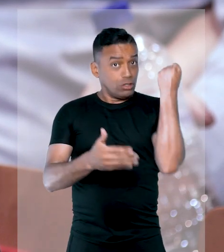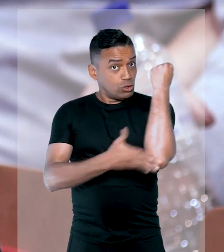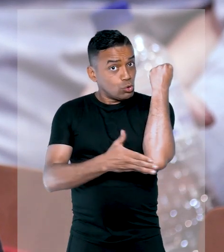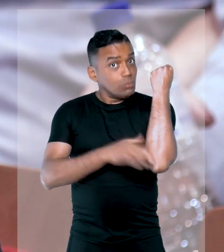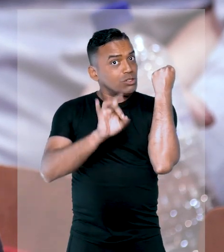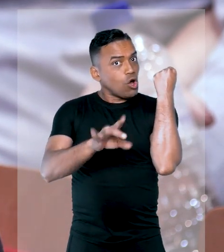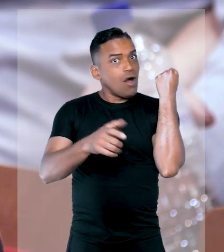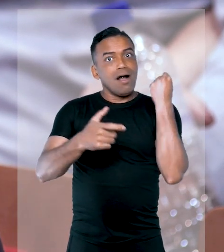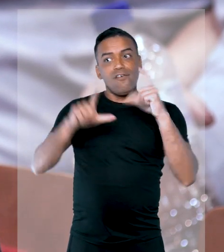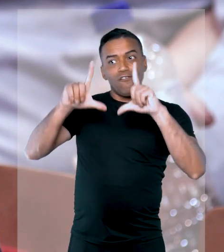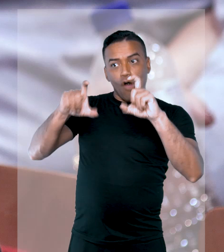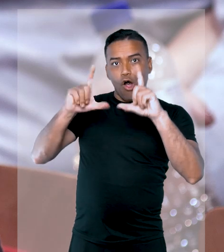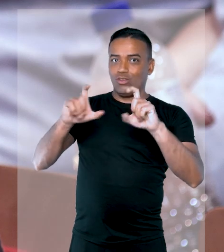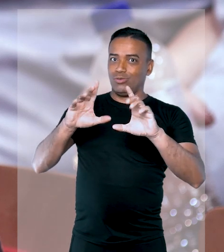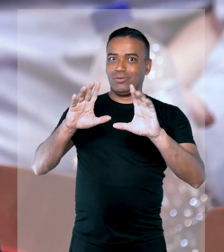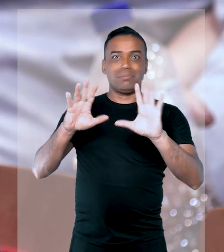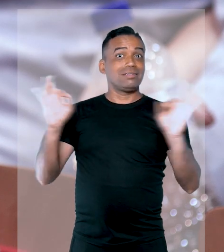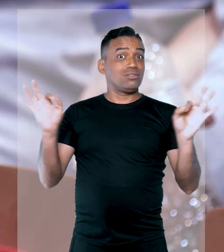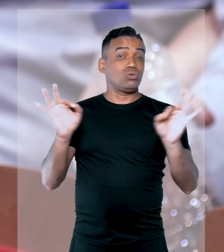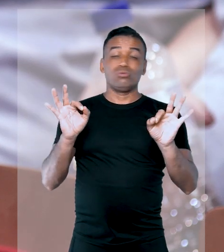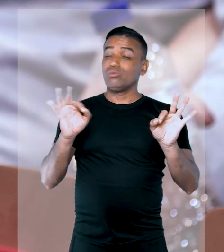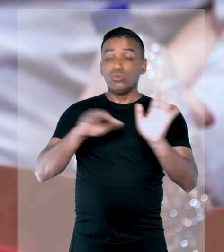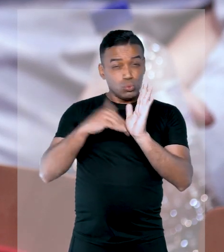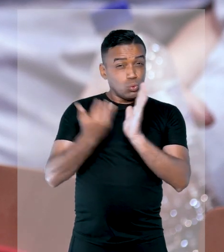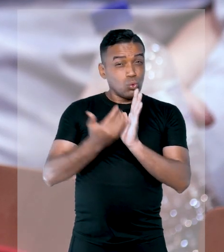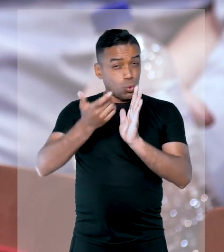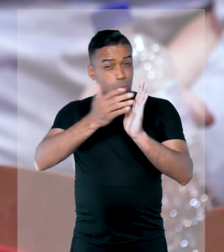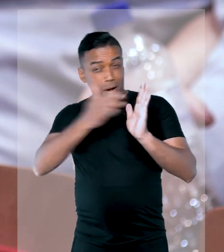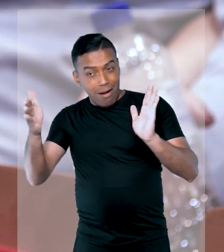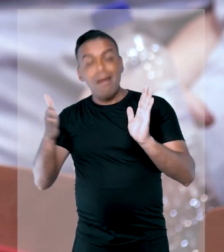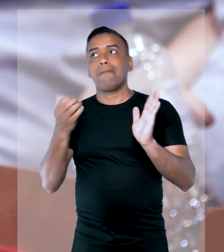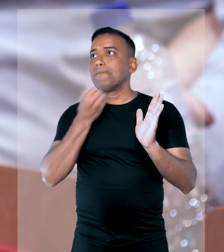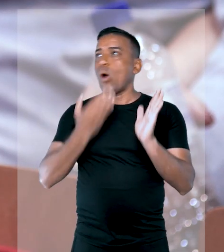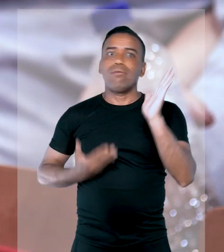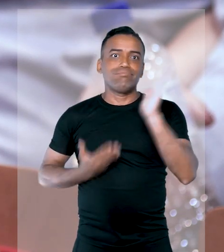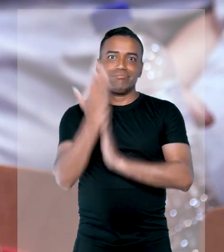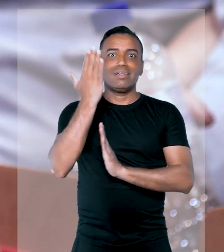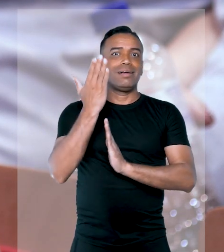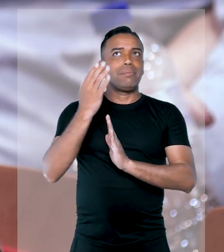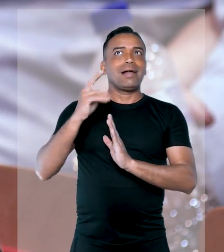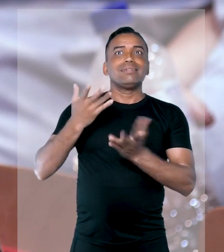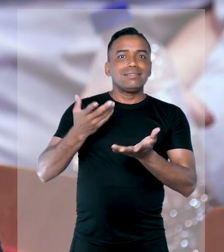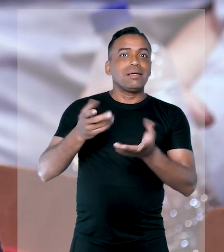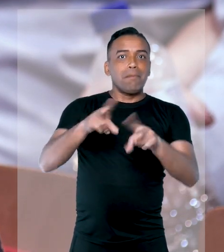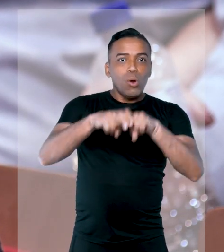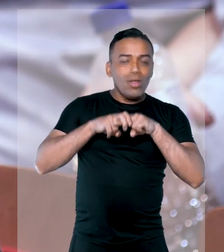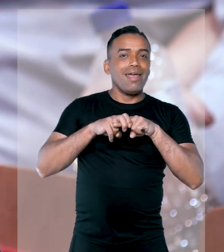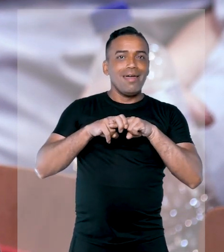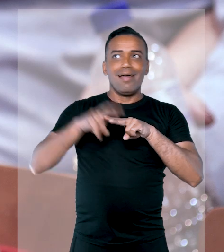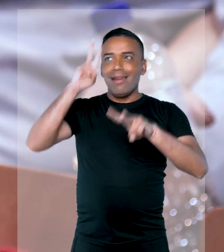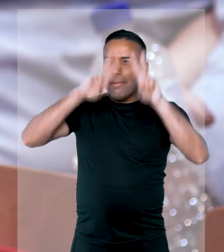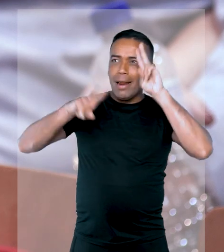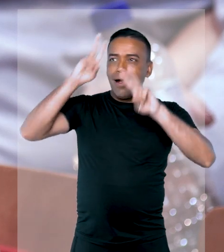só da foto, porque do restante está todo aprovado. Por isso, pelo resgate, né?